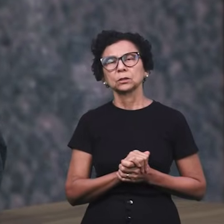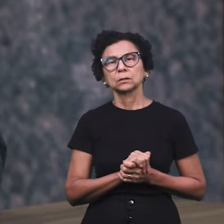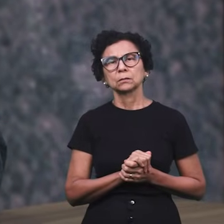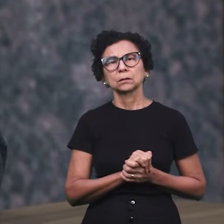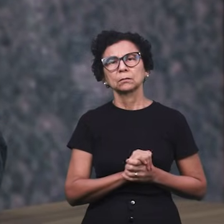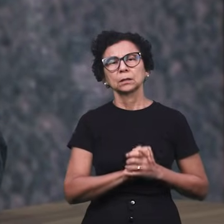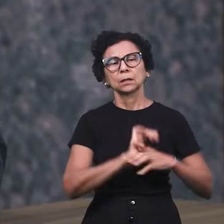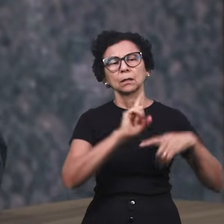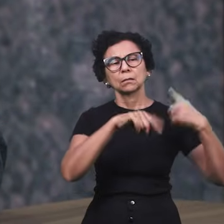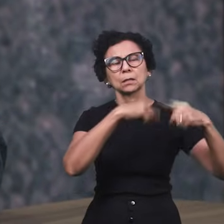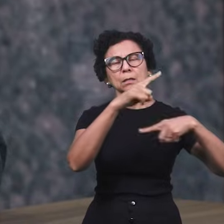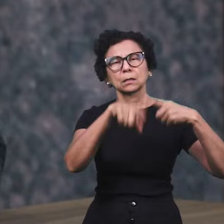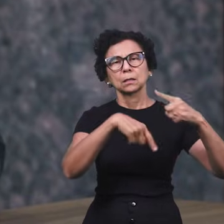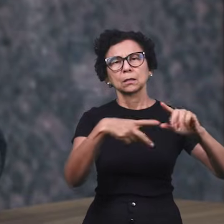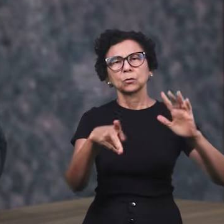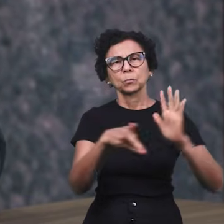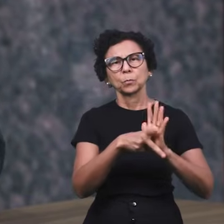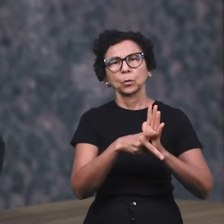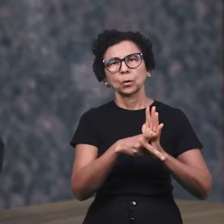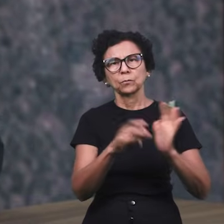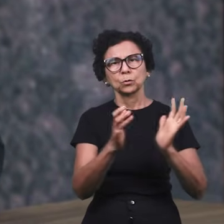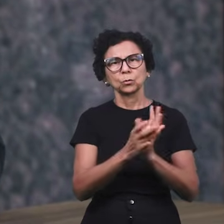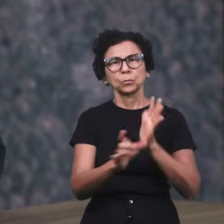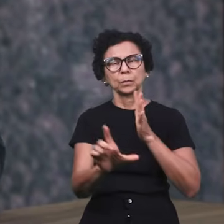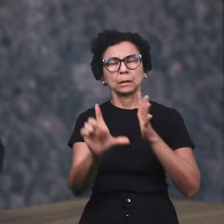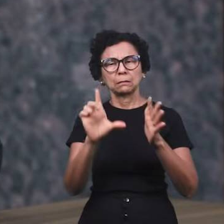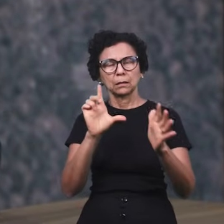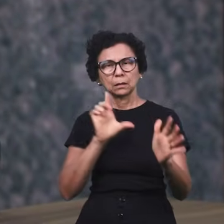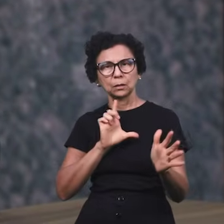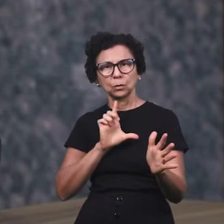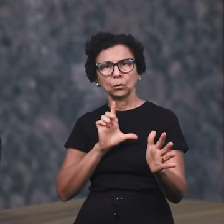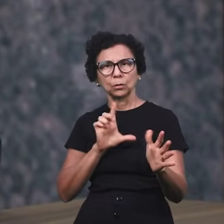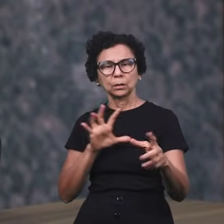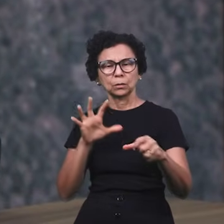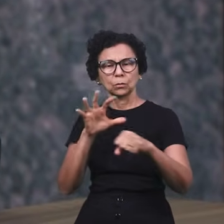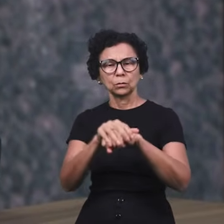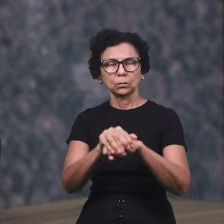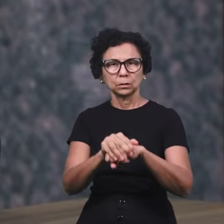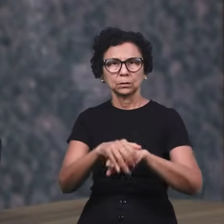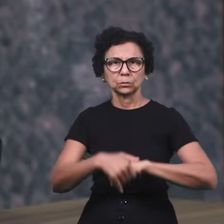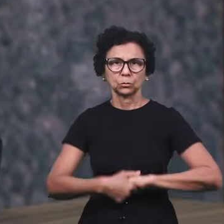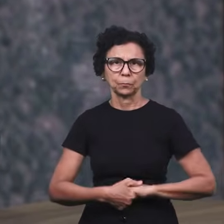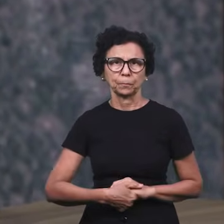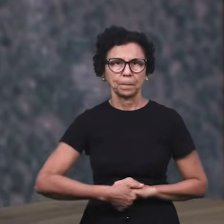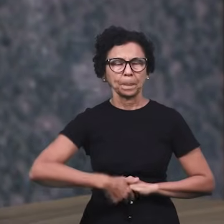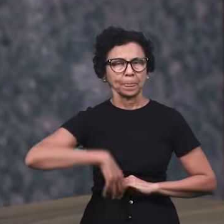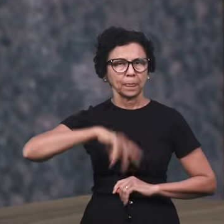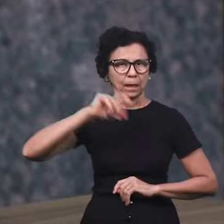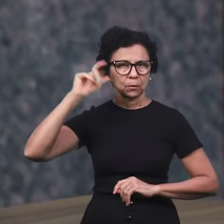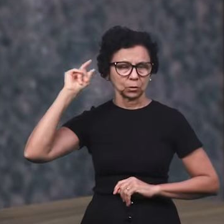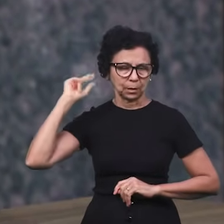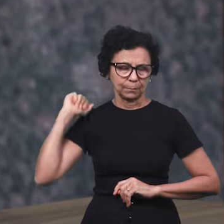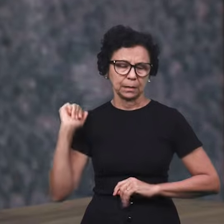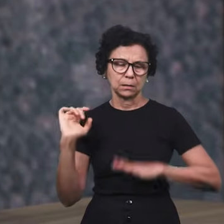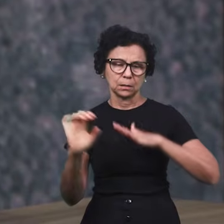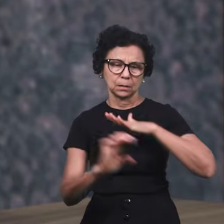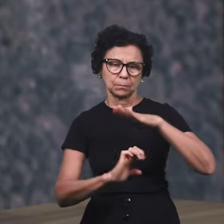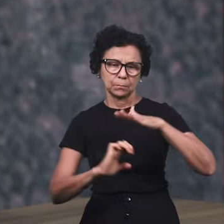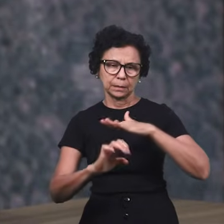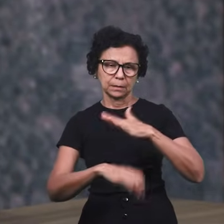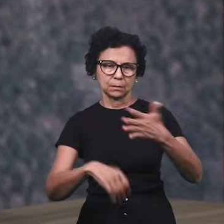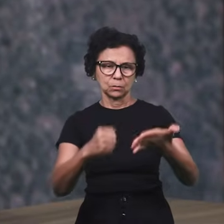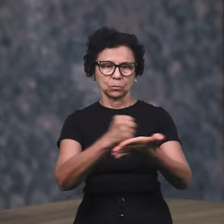Mayflower. Na época, a colonização inglesa estava sendo organizada por empresas que faziam contratos com o governo, eram